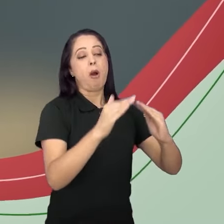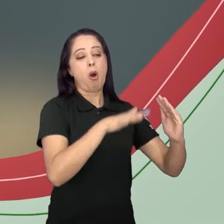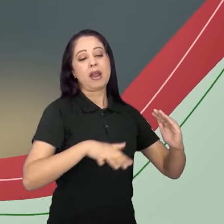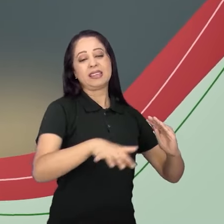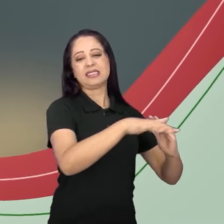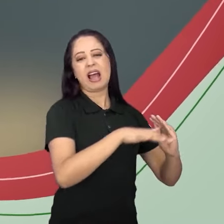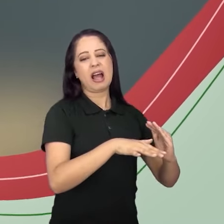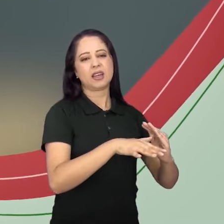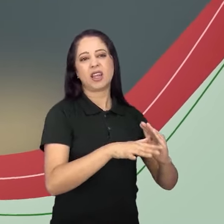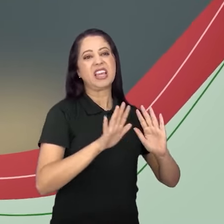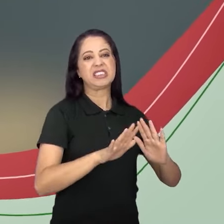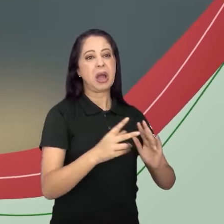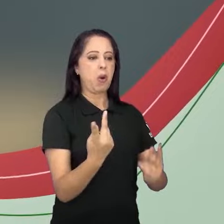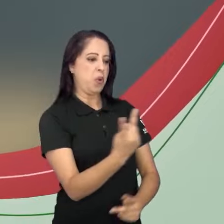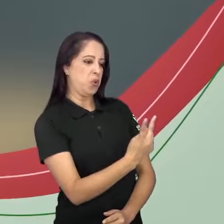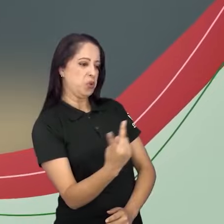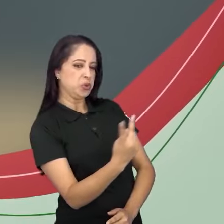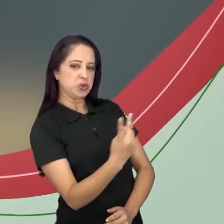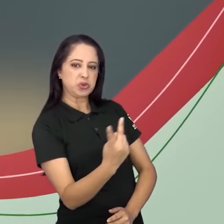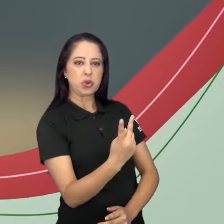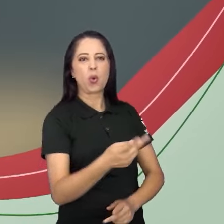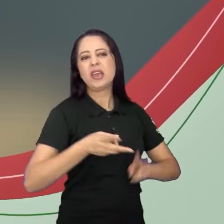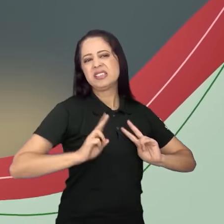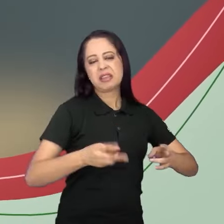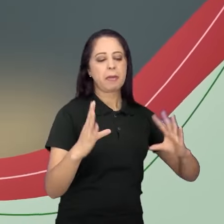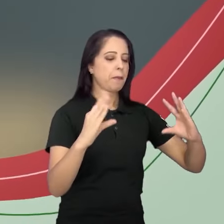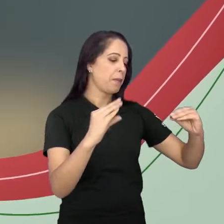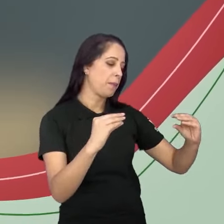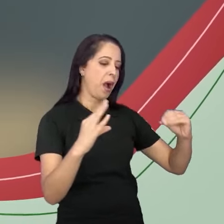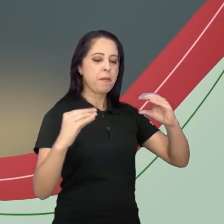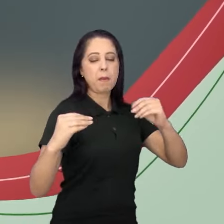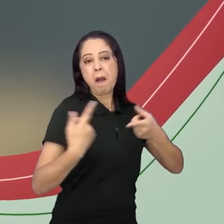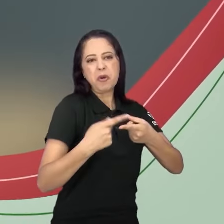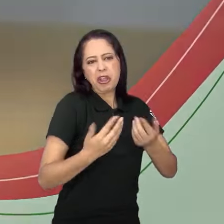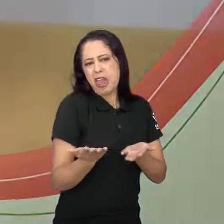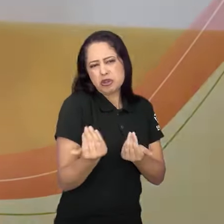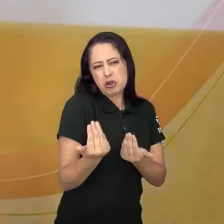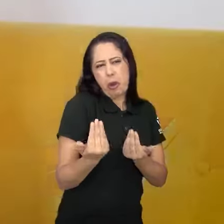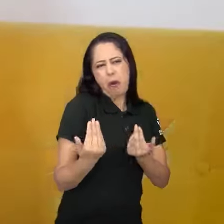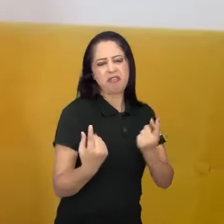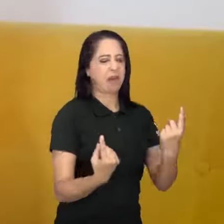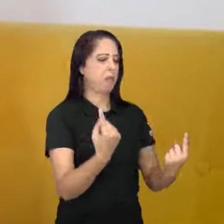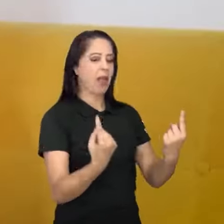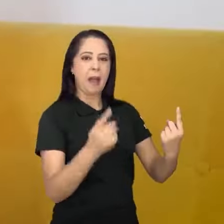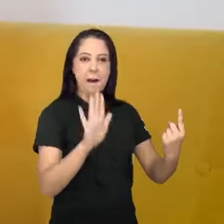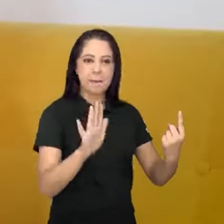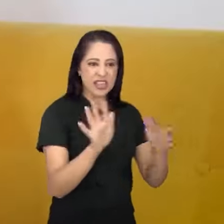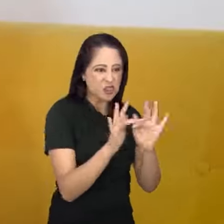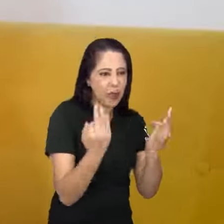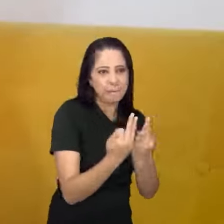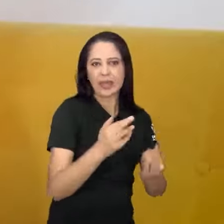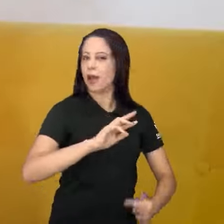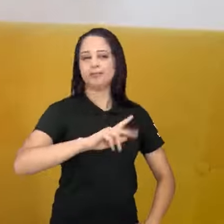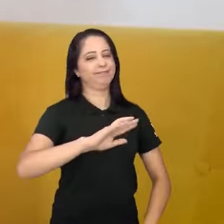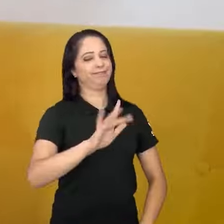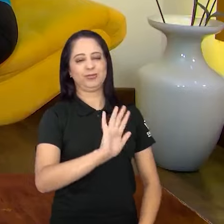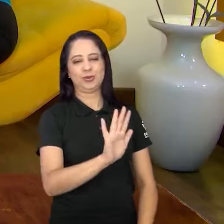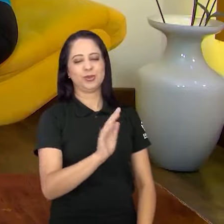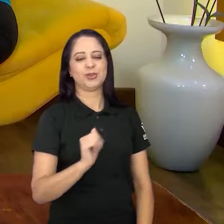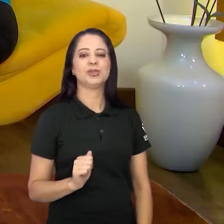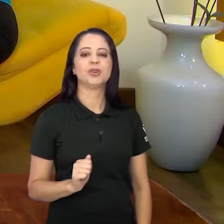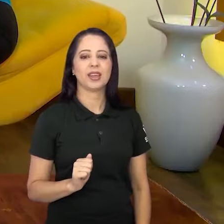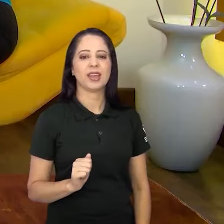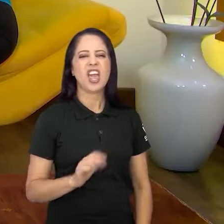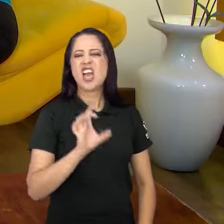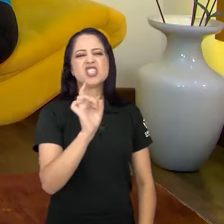da cidade. Então, eles se conheciam, eles se conversavam, eles eram jovens juntos, mas não há grau de parentesco.